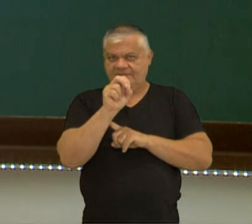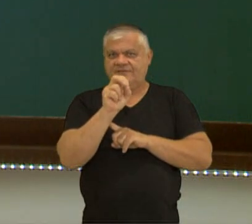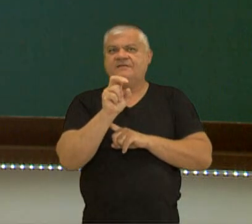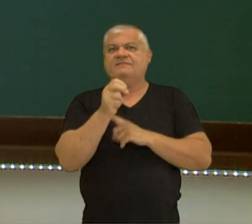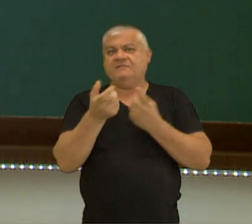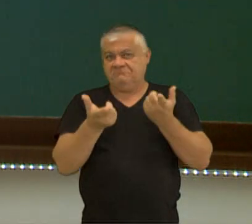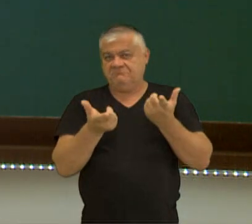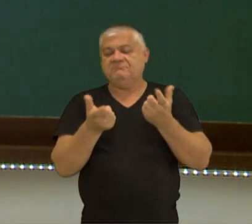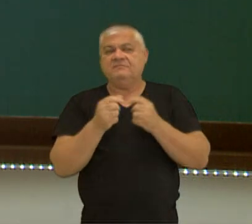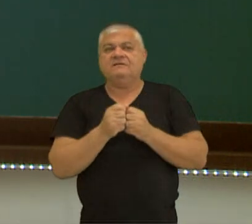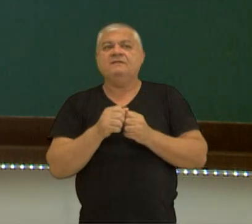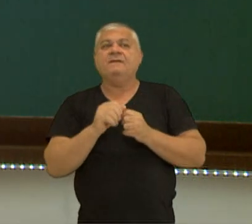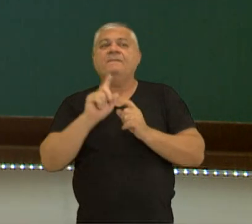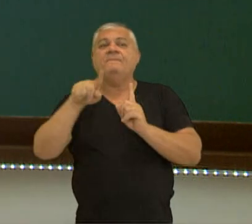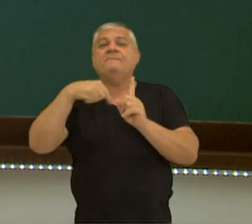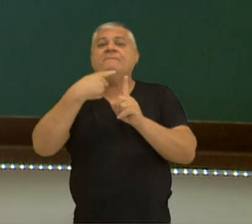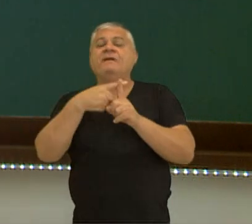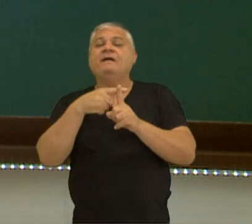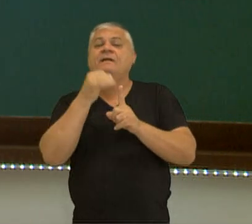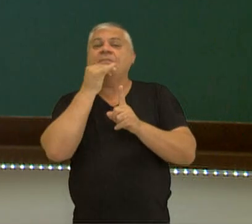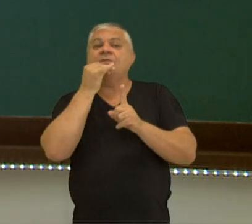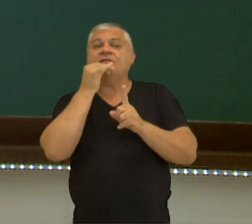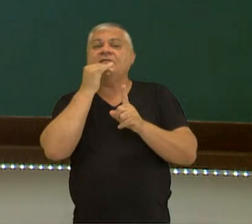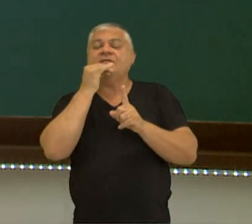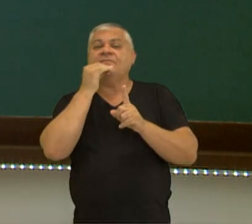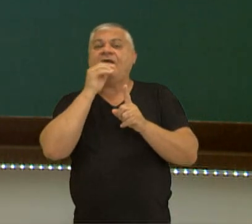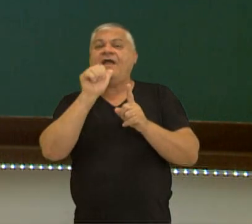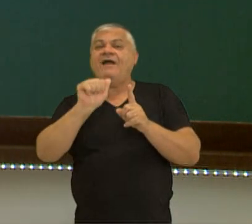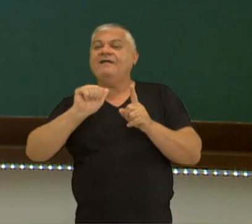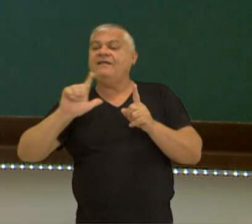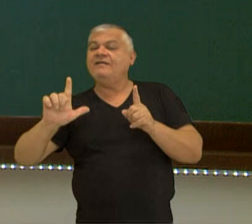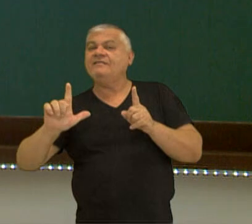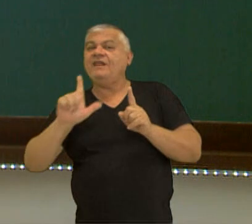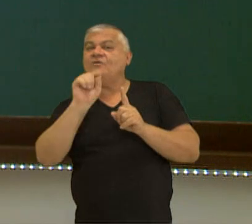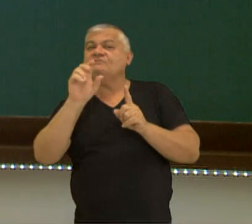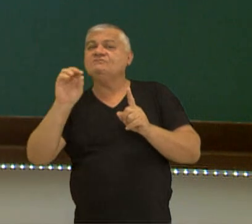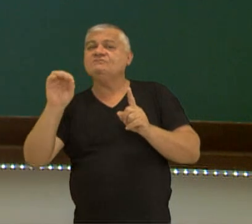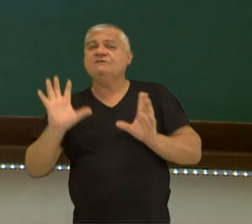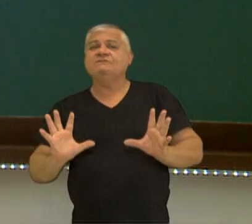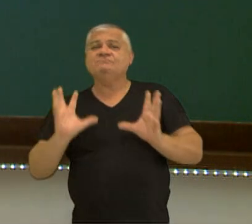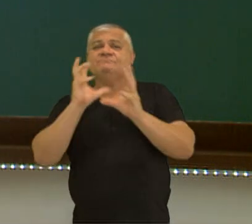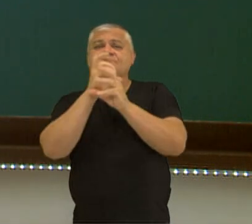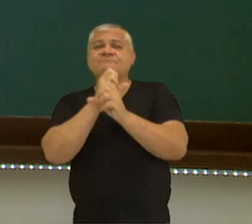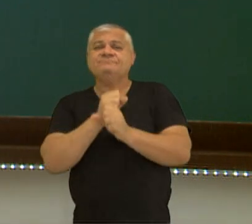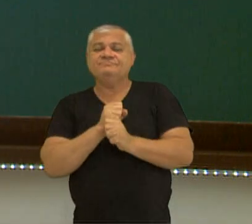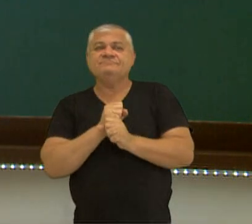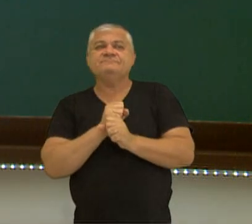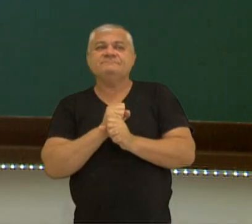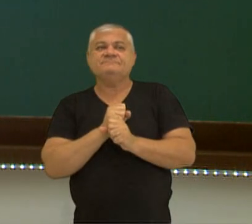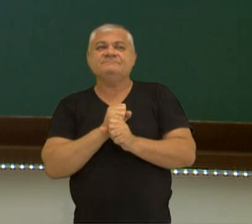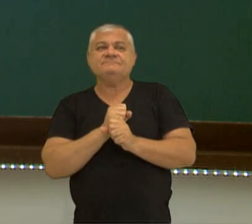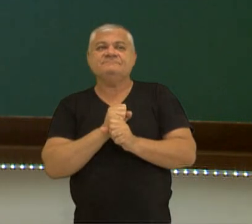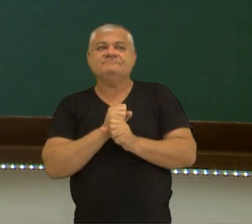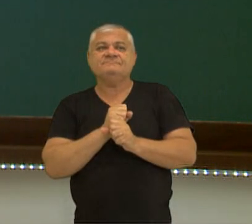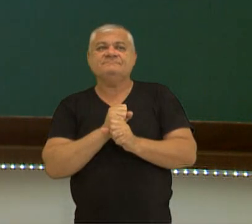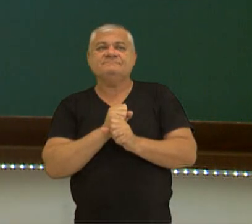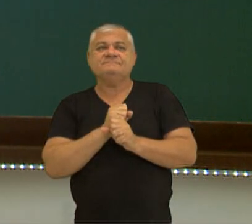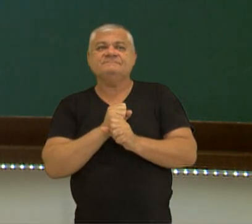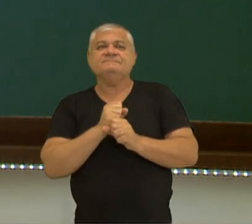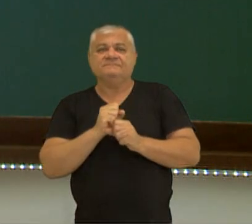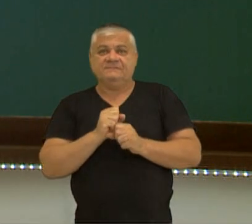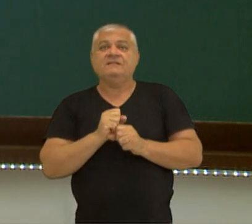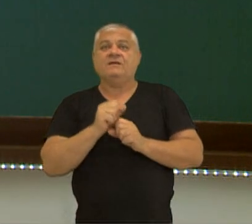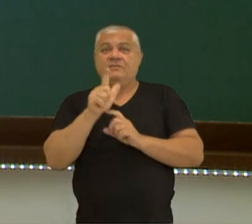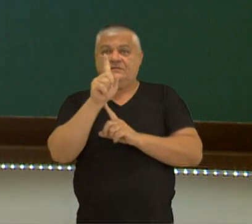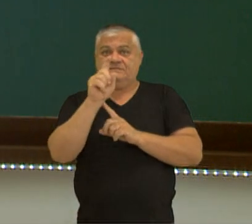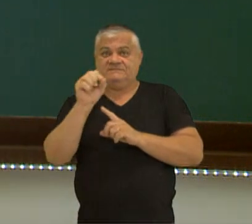25, 50. Mais a área lateral, que era 100, né? Ali, no, me esqueci, vou voltar aqui, que